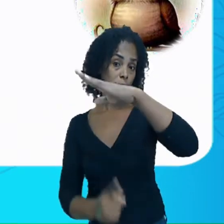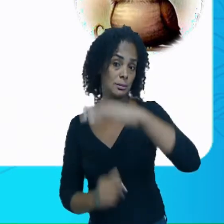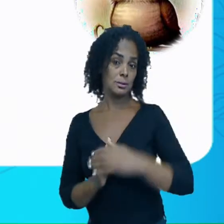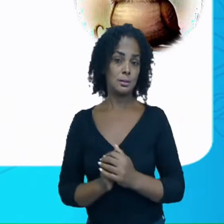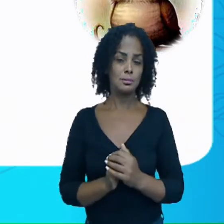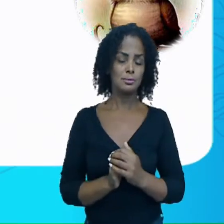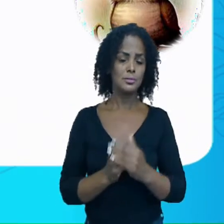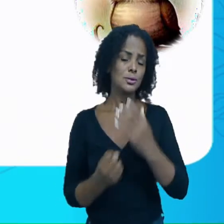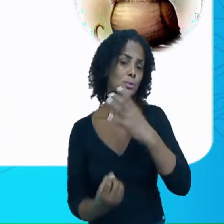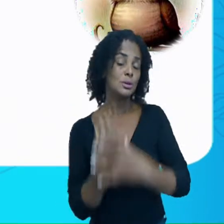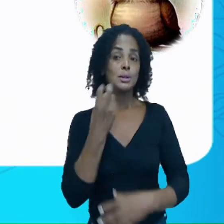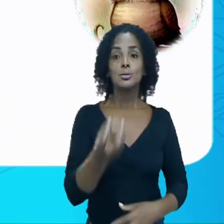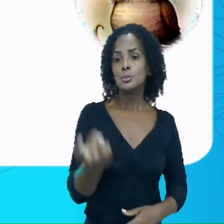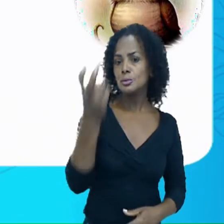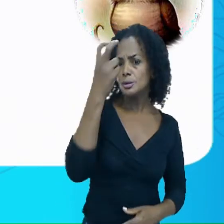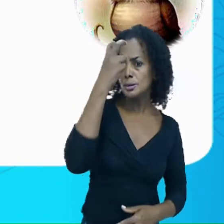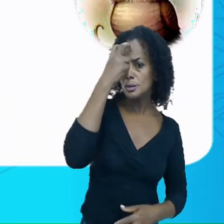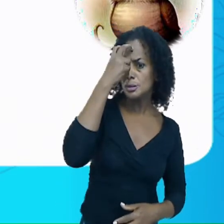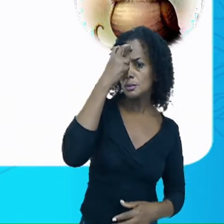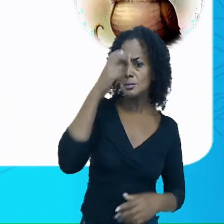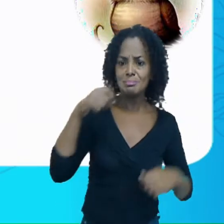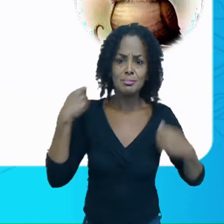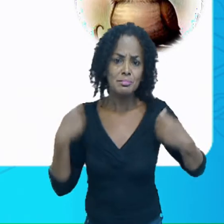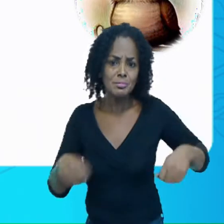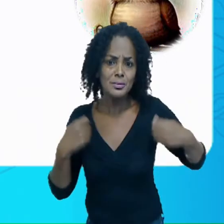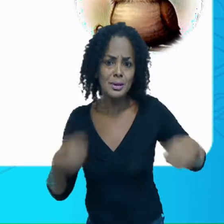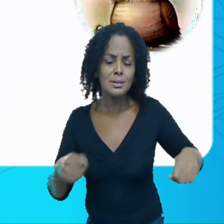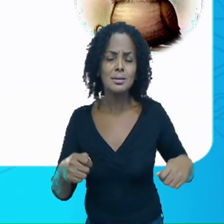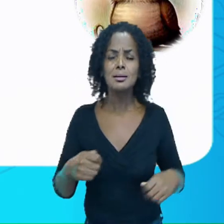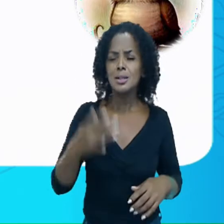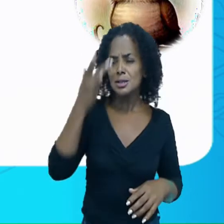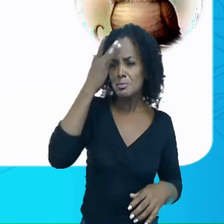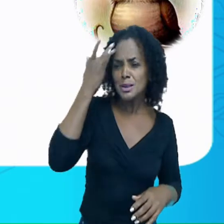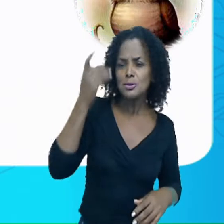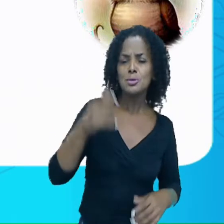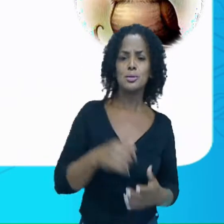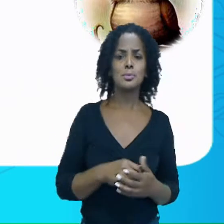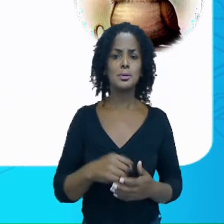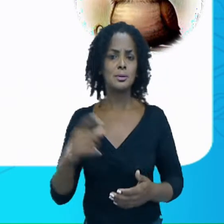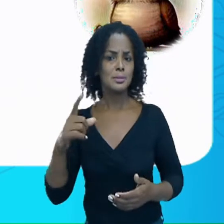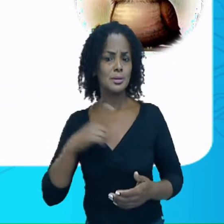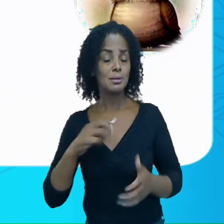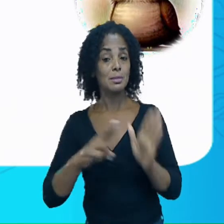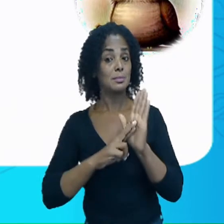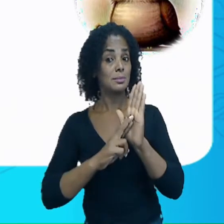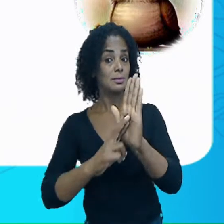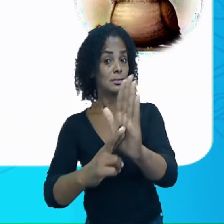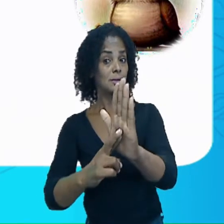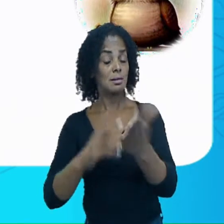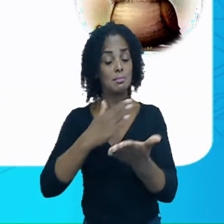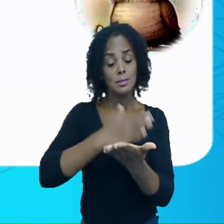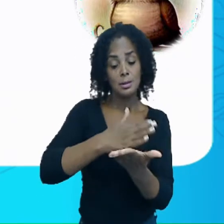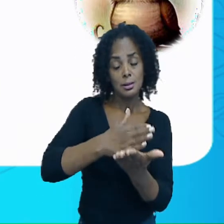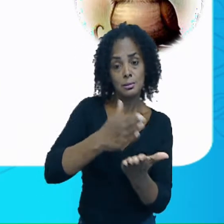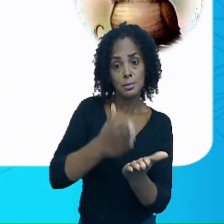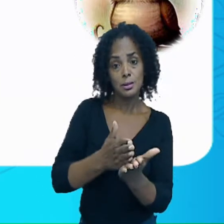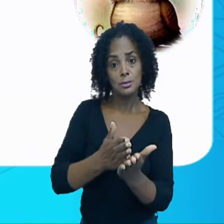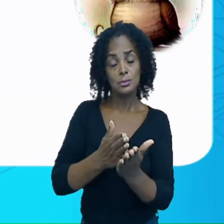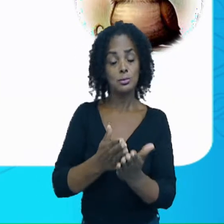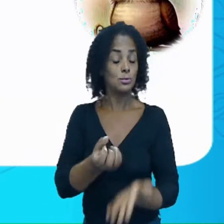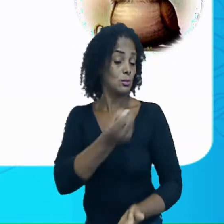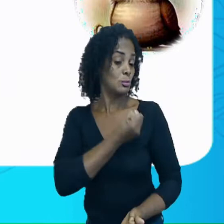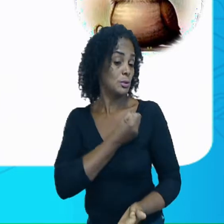Surgiu no Egito, da necessidade que o ser humano teve de representar as partes de um número